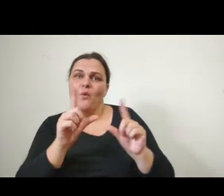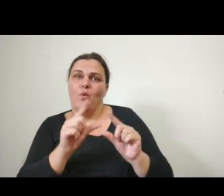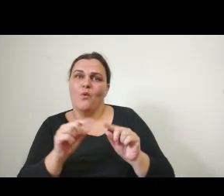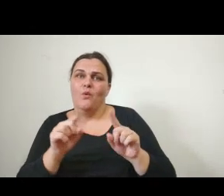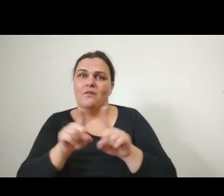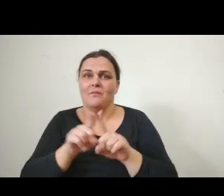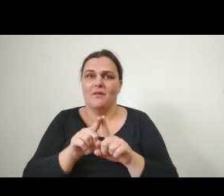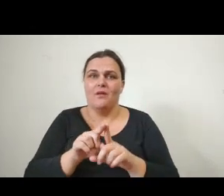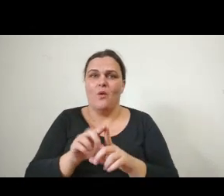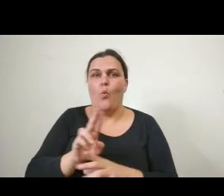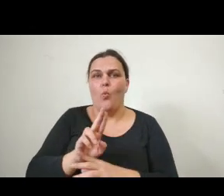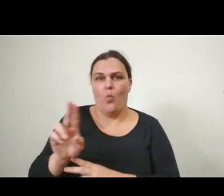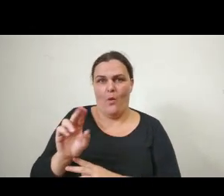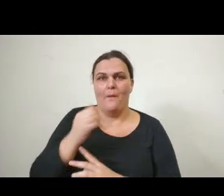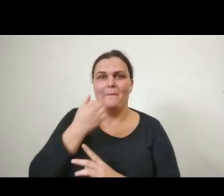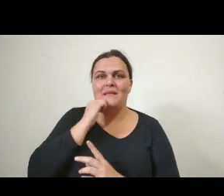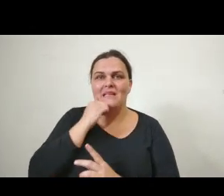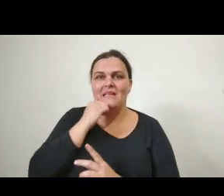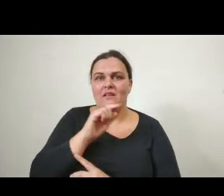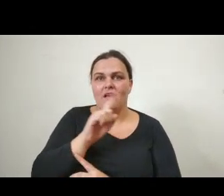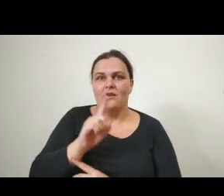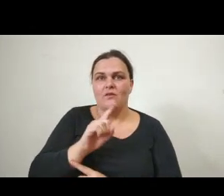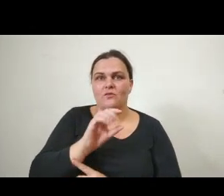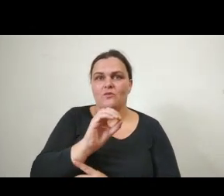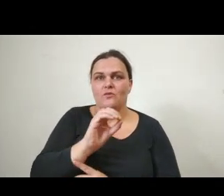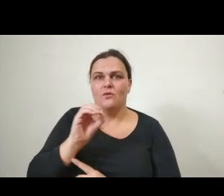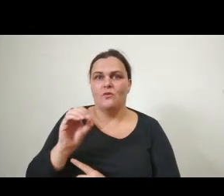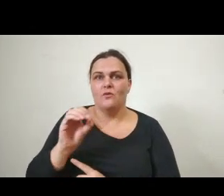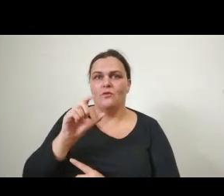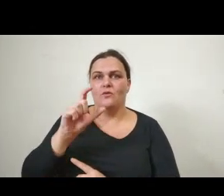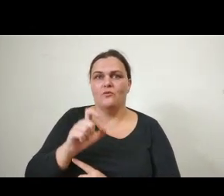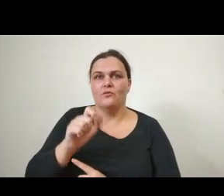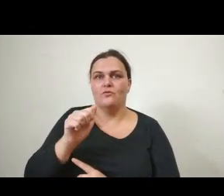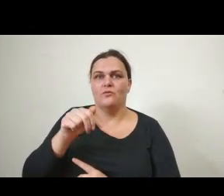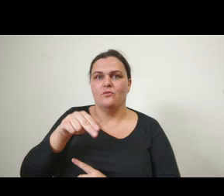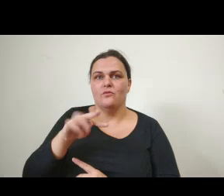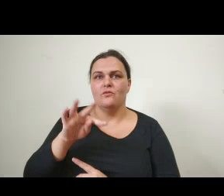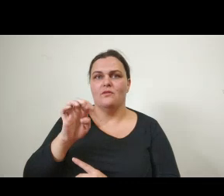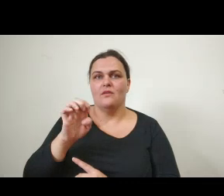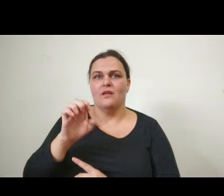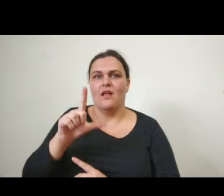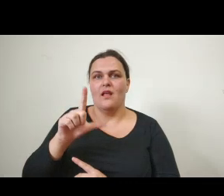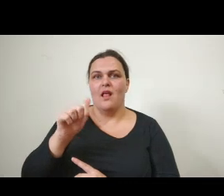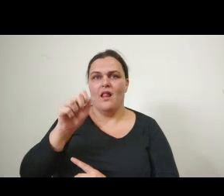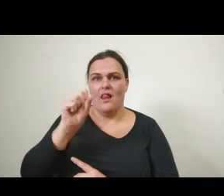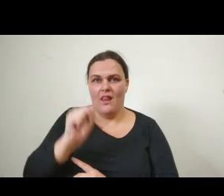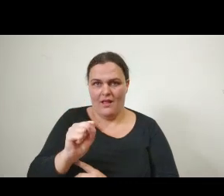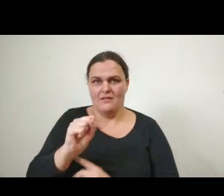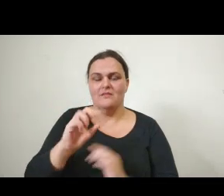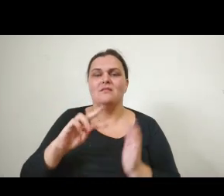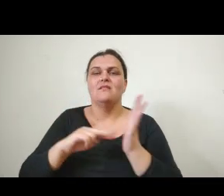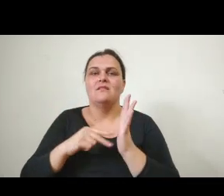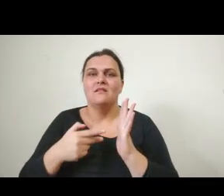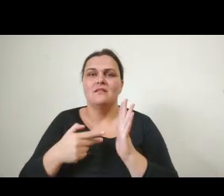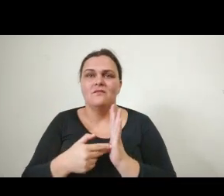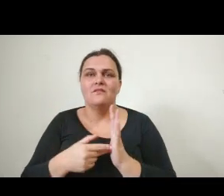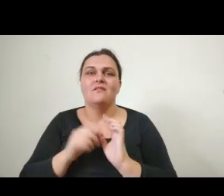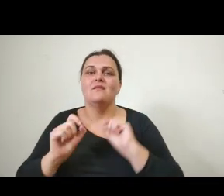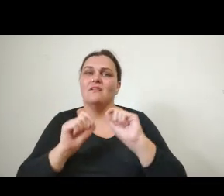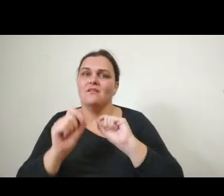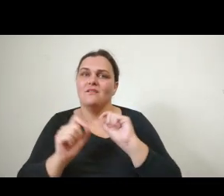uma associação mutualística, né, entre essas zooxantelas e os corais, mas com o aumento